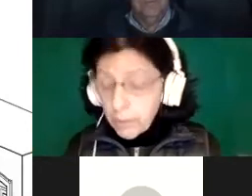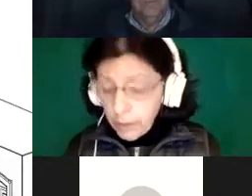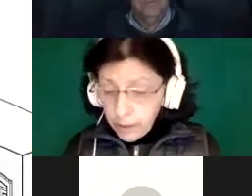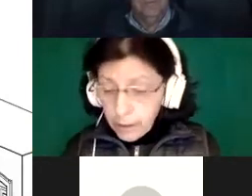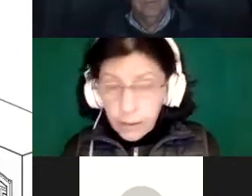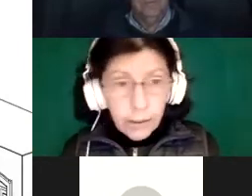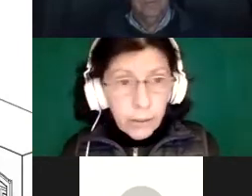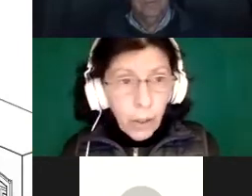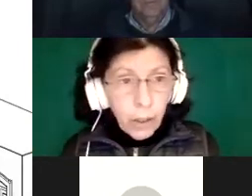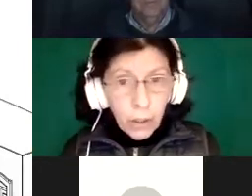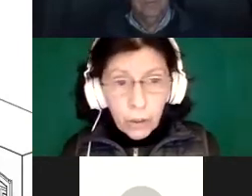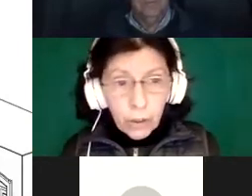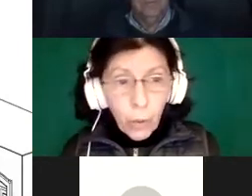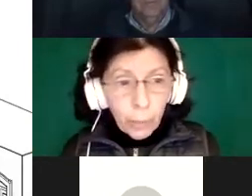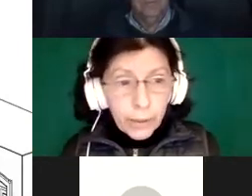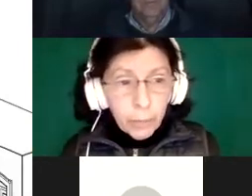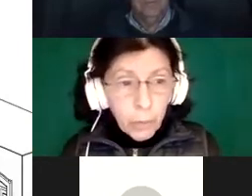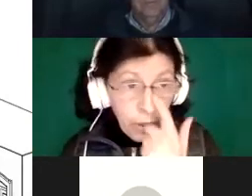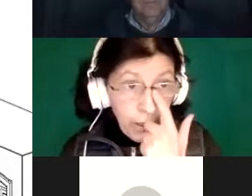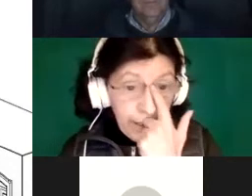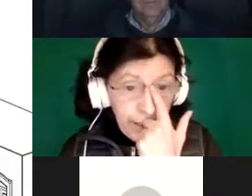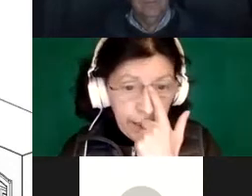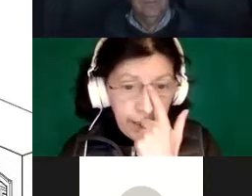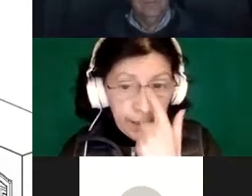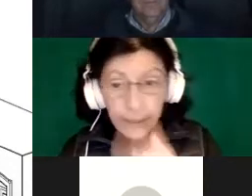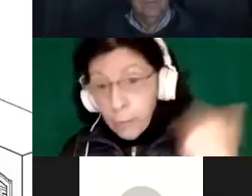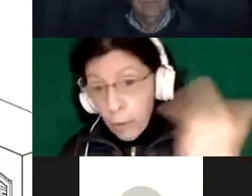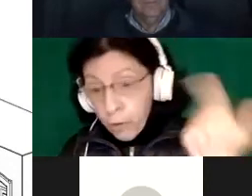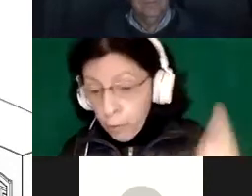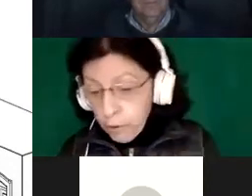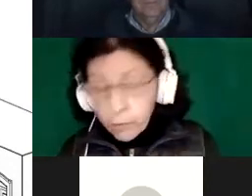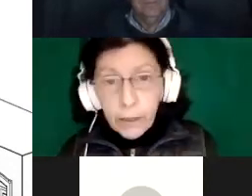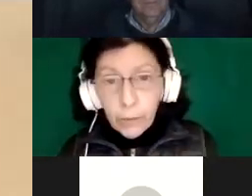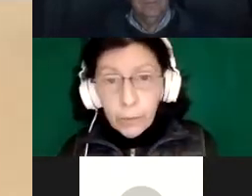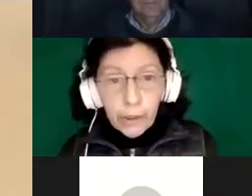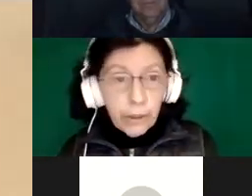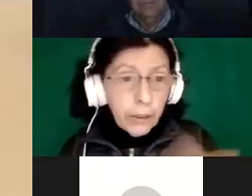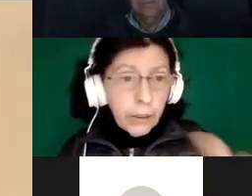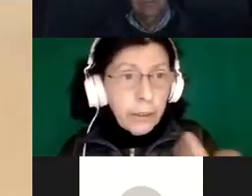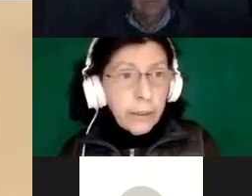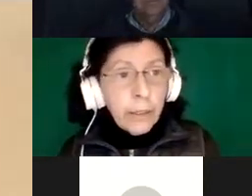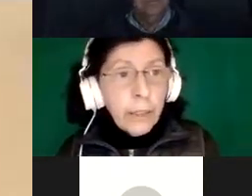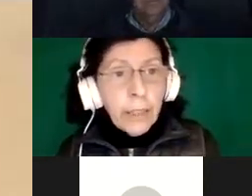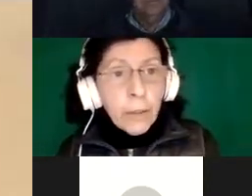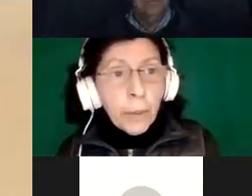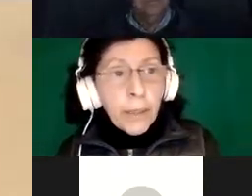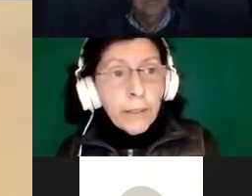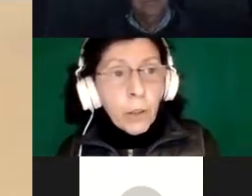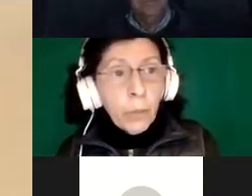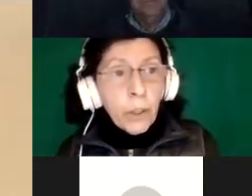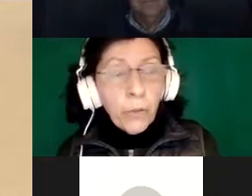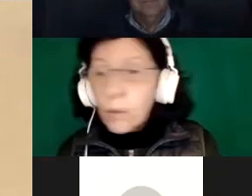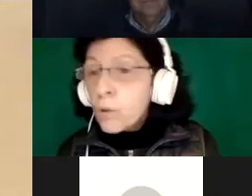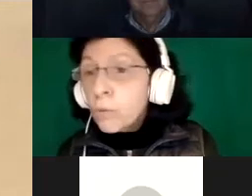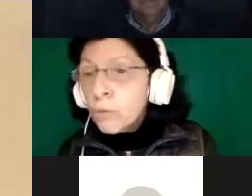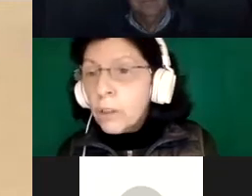composição do qual partimos, e depois fomos evoluindo, porque as experiências